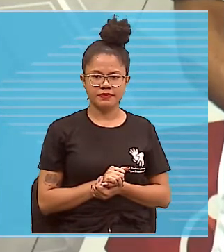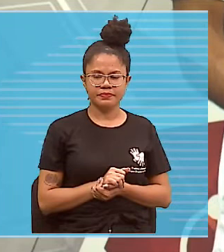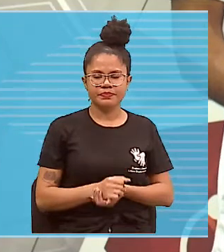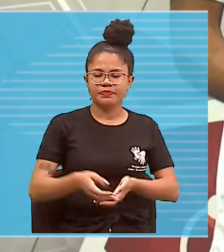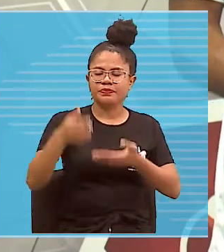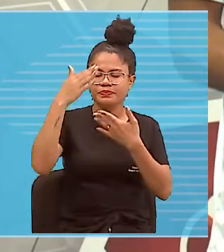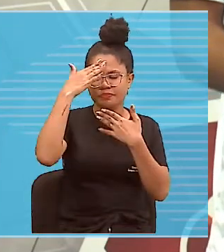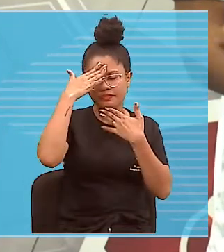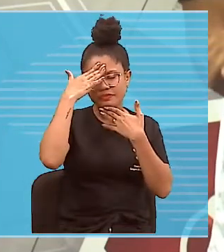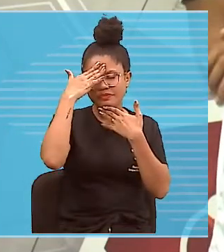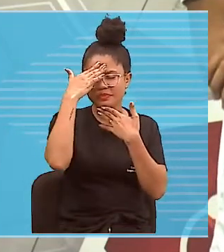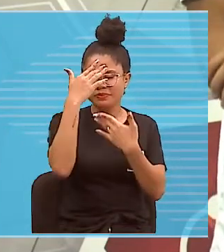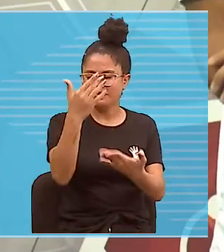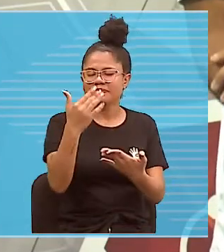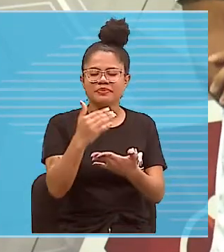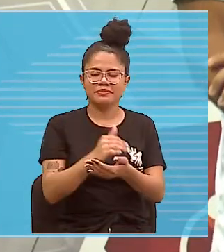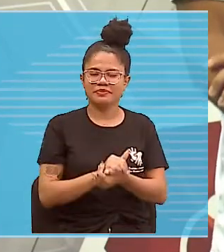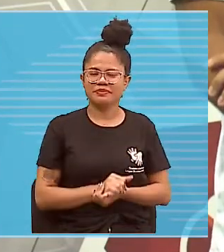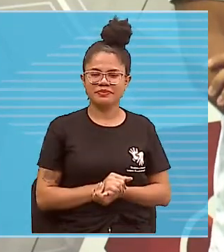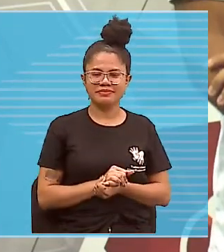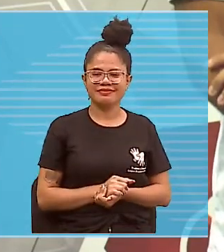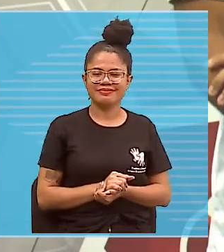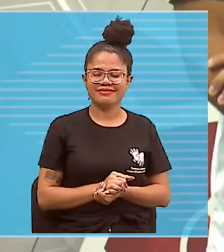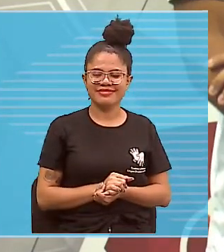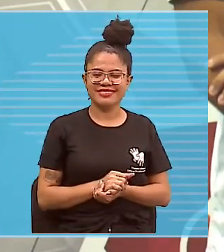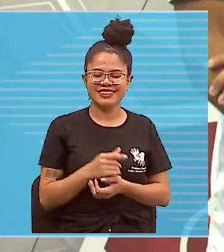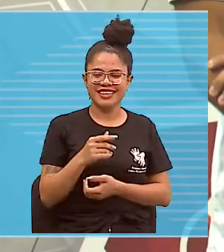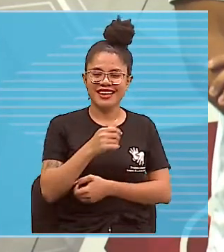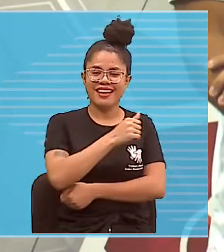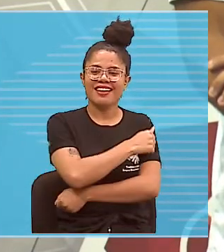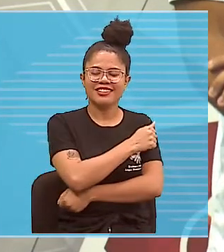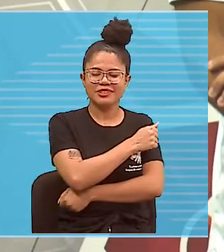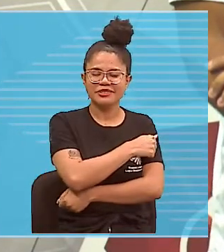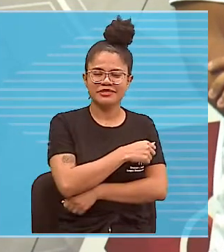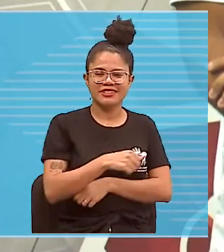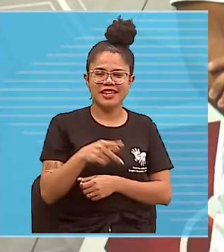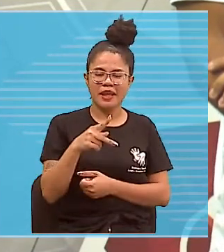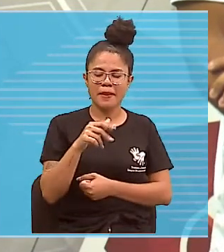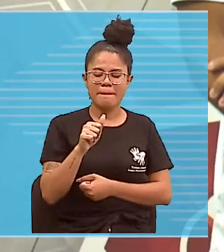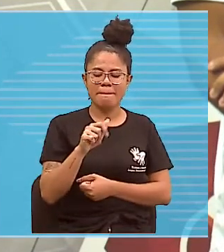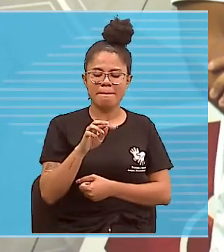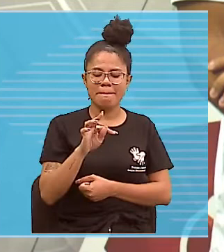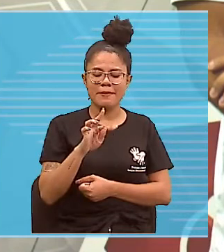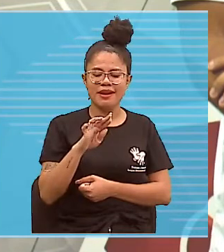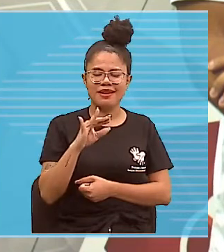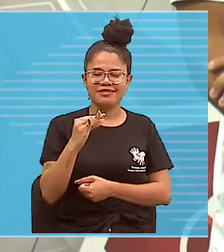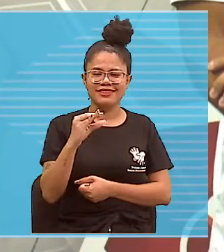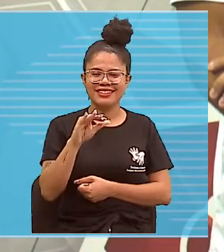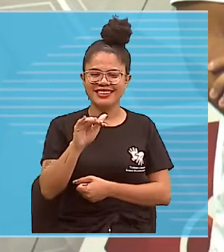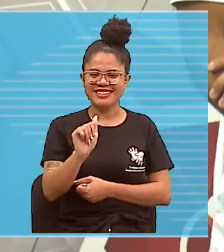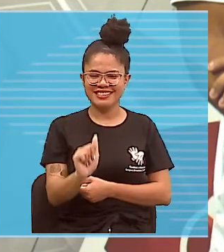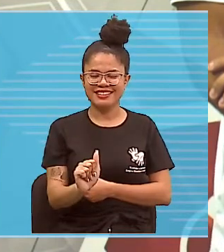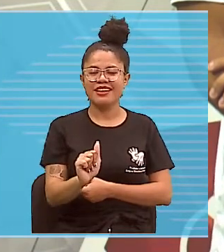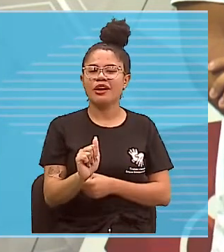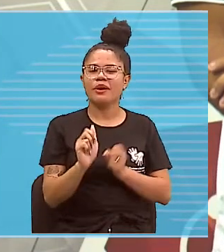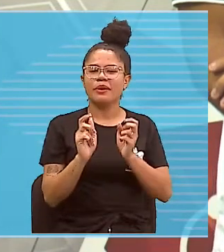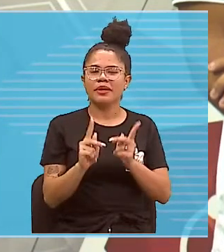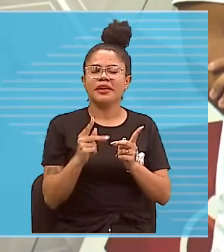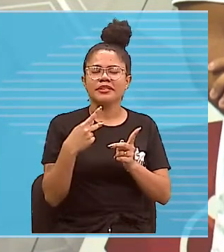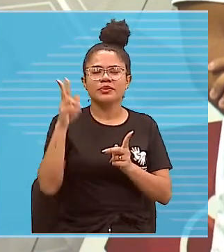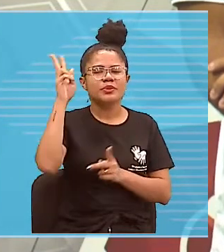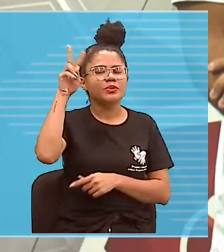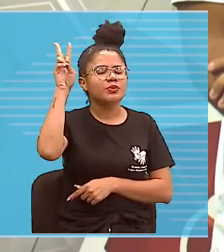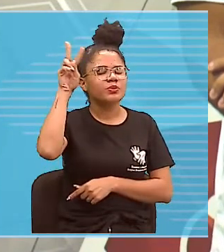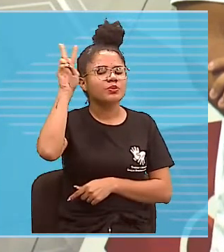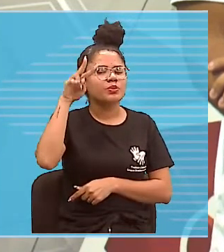Obrigada, Patrícia. Muito obrigada pela sua história, pelo seu depoimento. Realmente é uma história inspiradora. Que você não